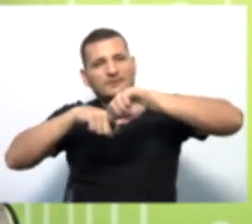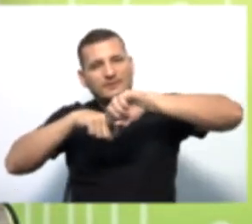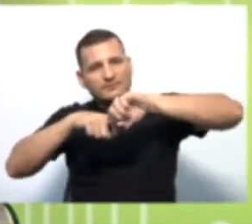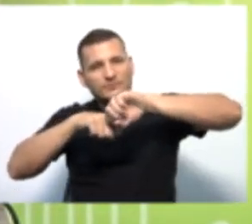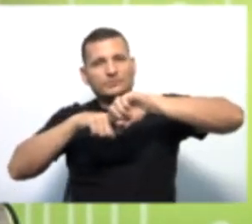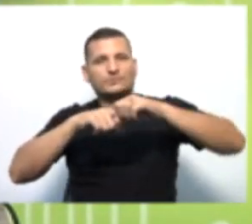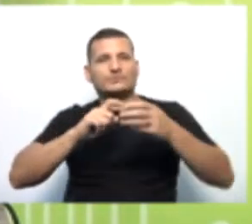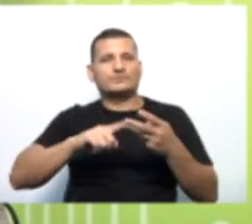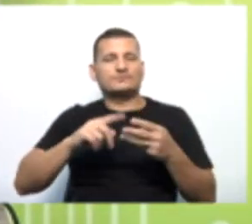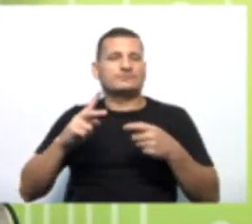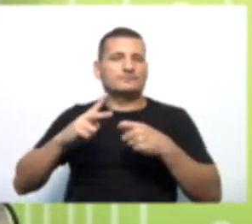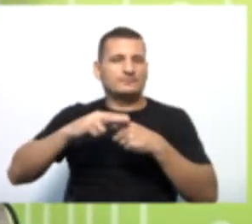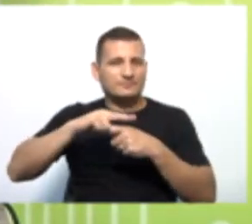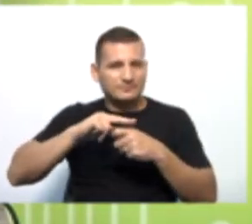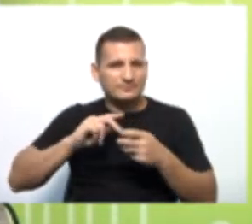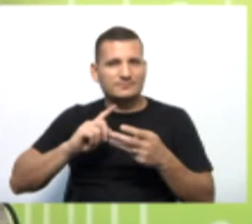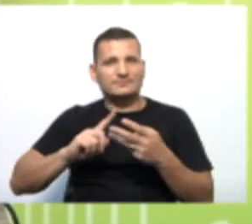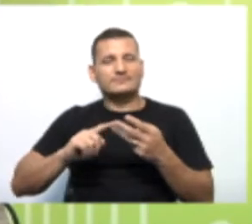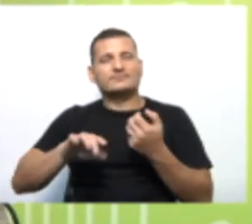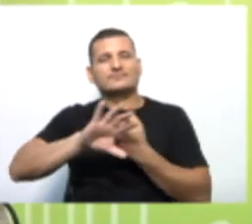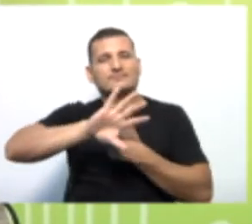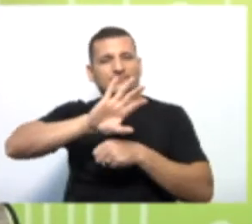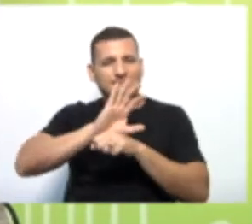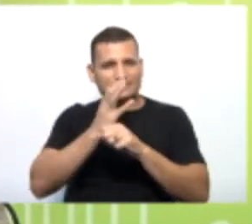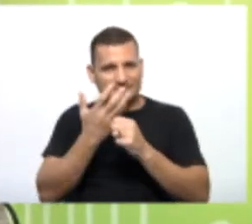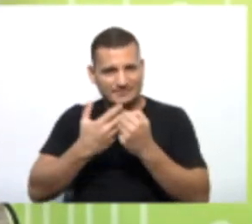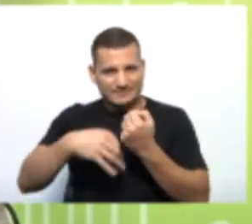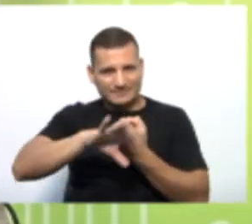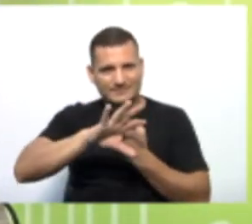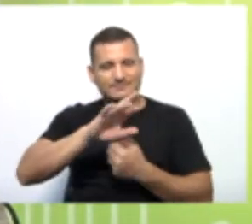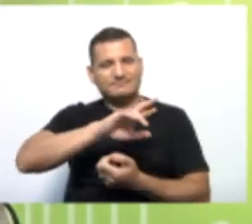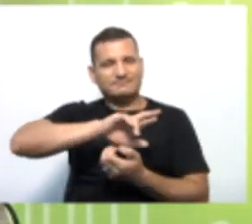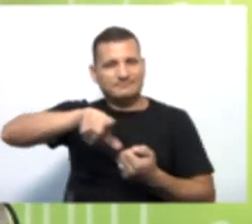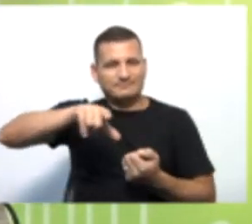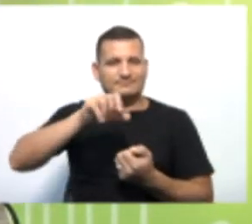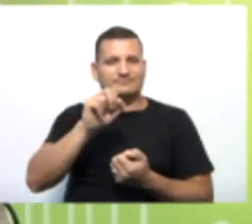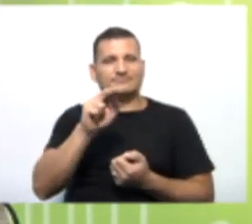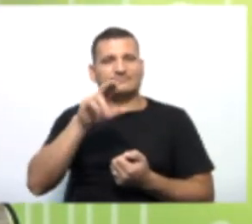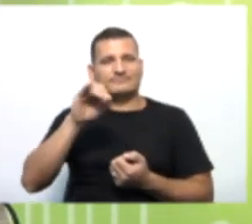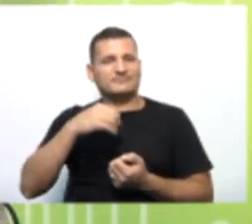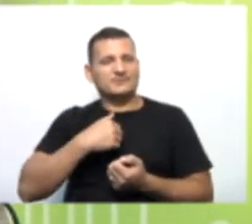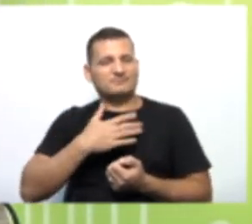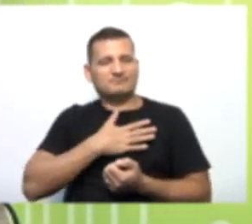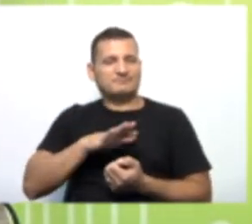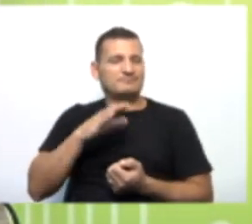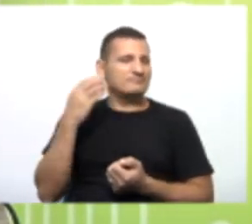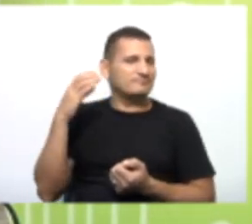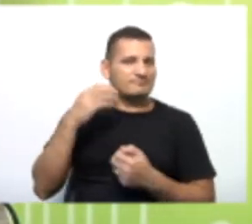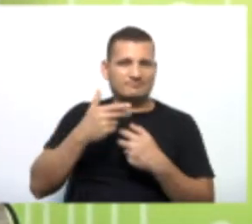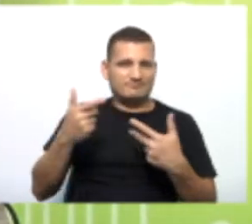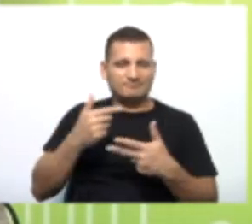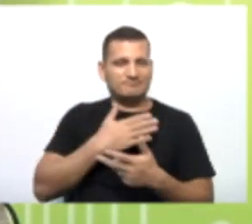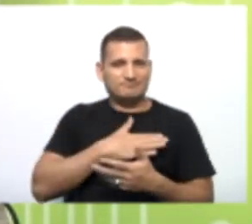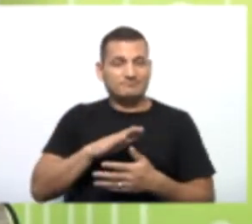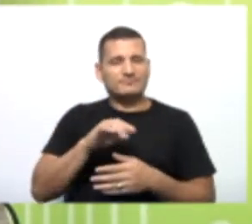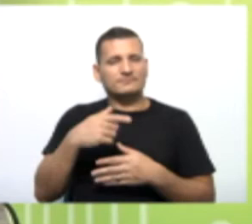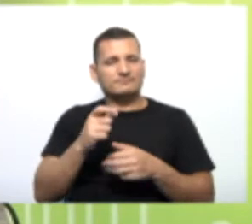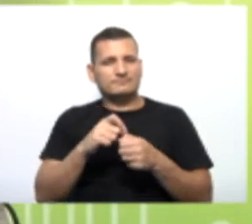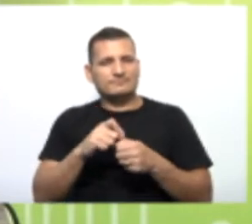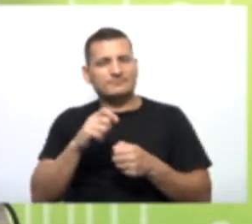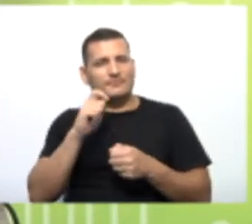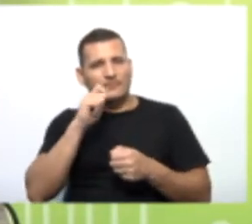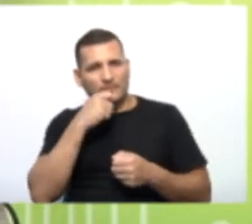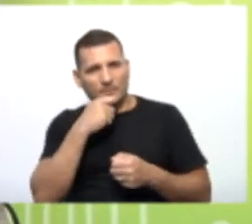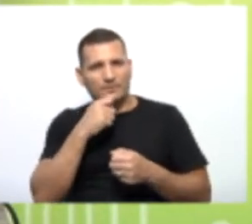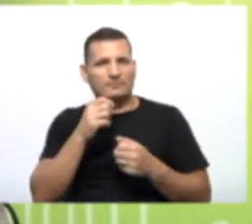de cupuaçu, suco de gaviola, tem suco pra cá, adoro suco, eu gosto muito de suco. Refrigerante, não gosto não. Então, aí faz um pãozinho, faz alguma